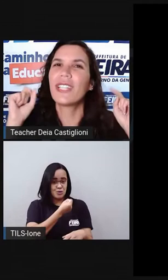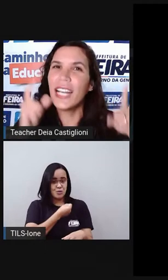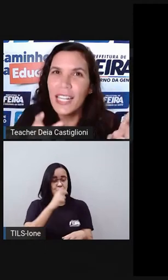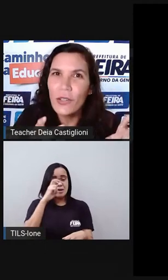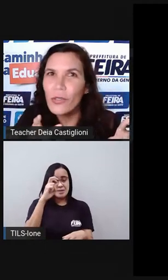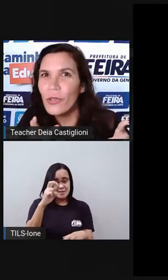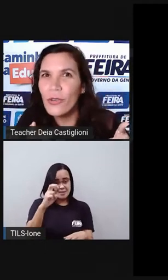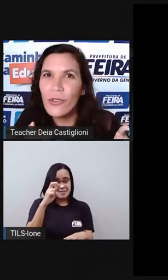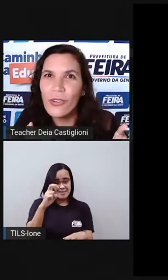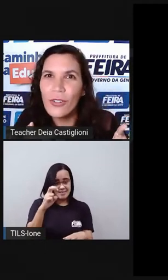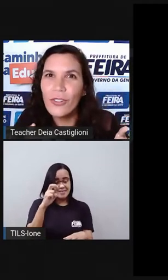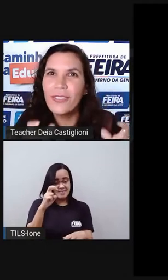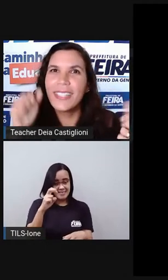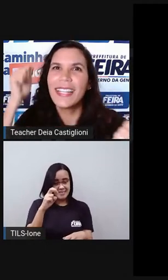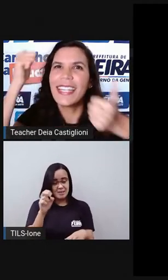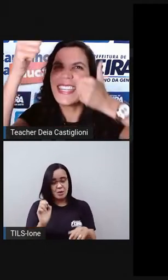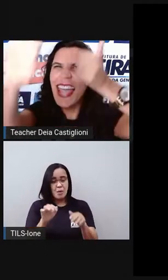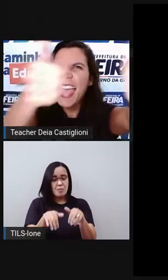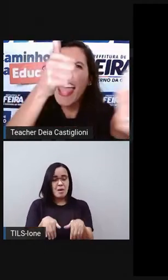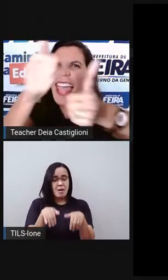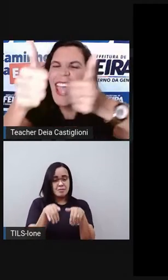canguru, no canguru,